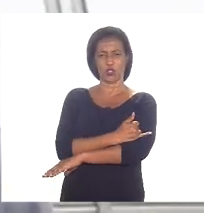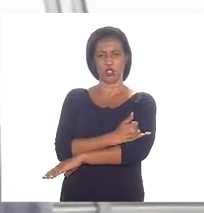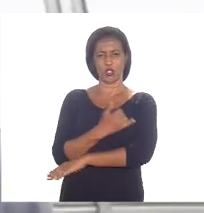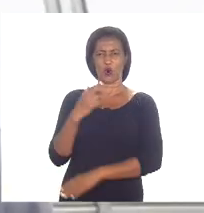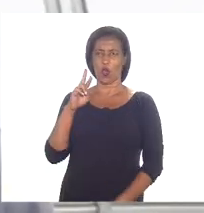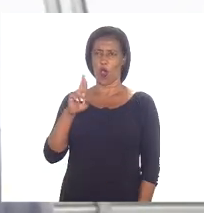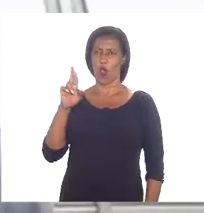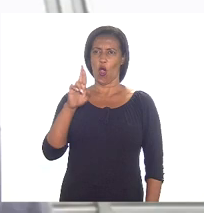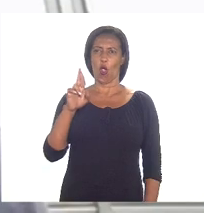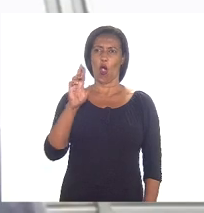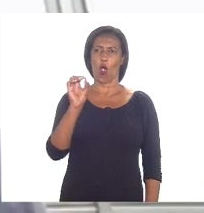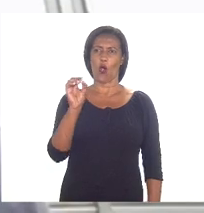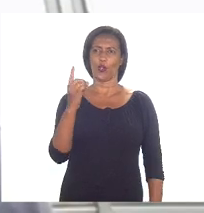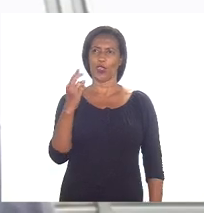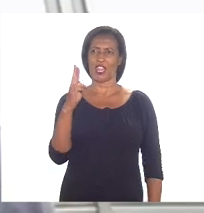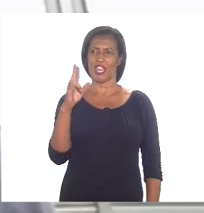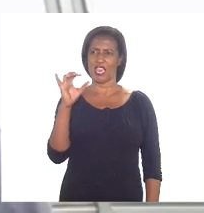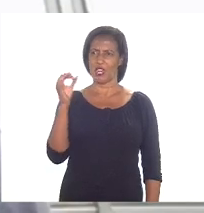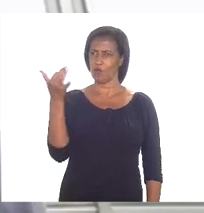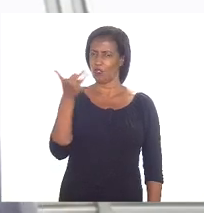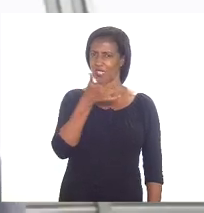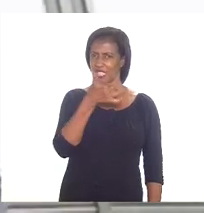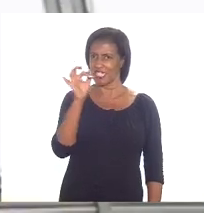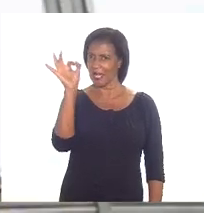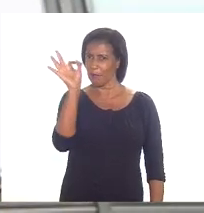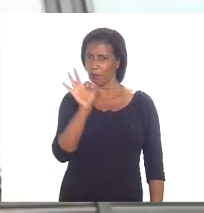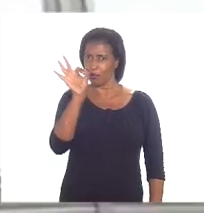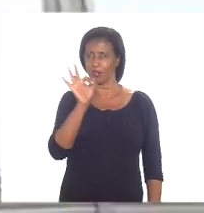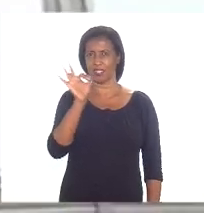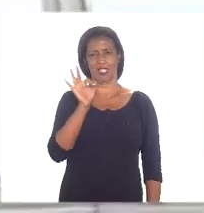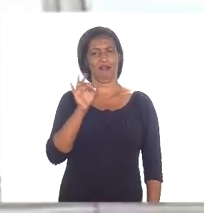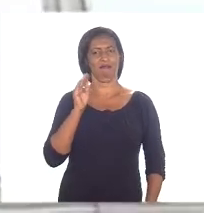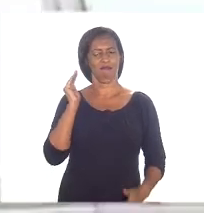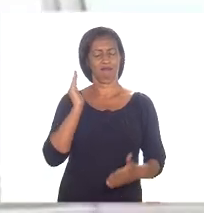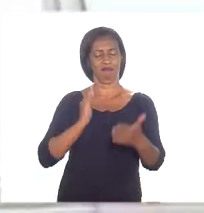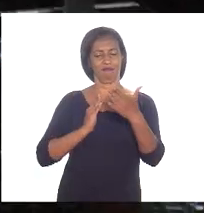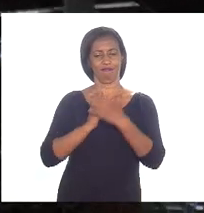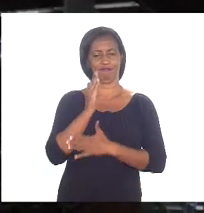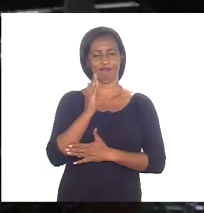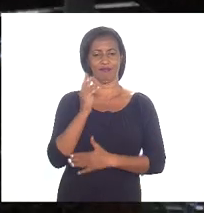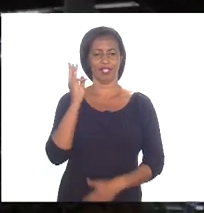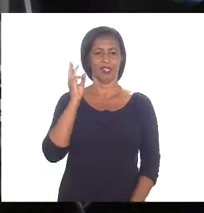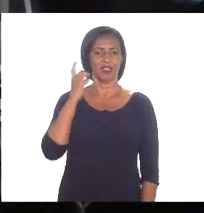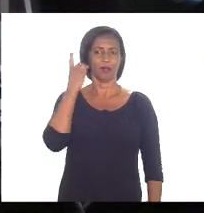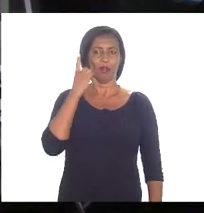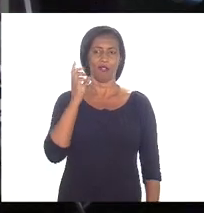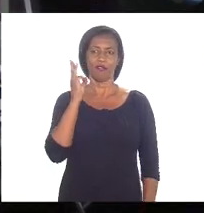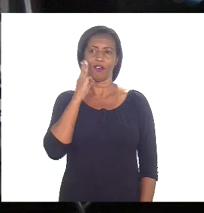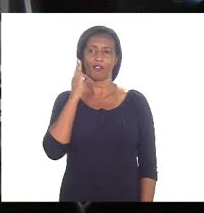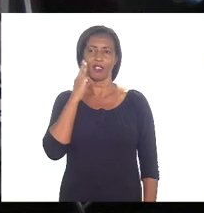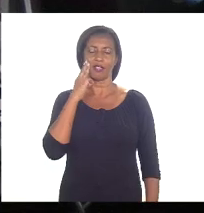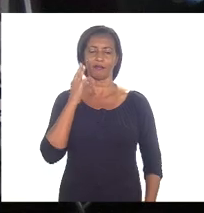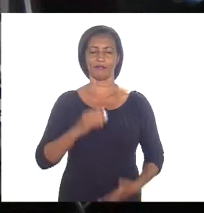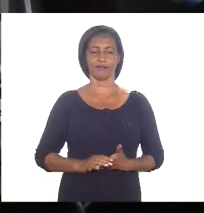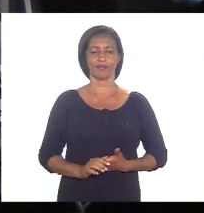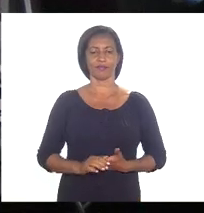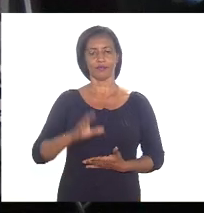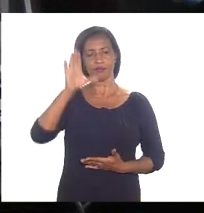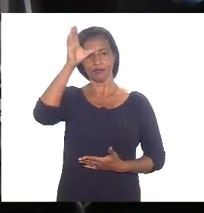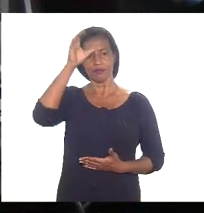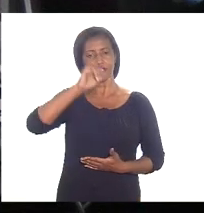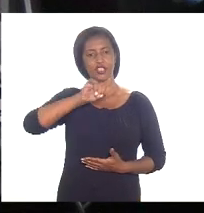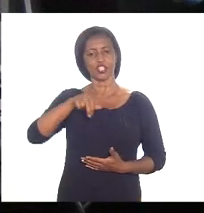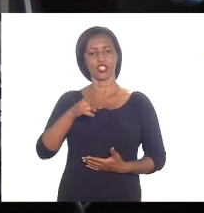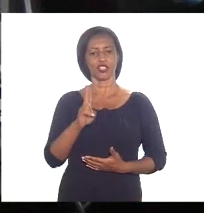voto é favorável. 100% favorável. Obrigada. Deputado Valdeque Carneiro. Deputada Tia Ju, eu